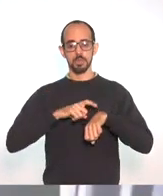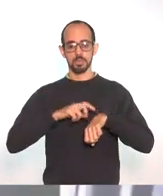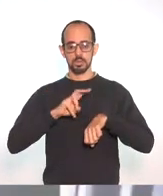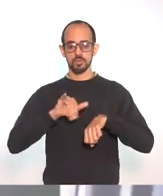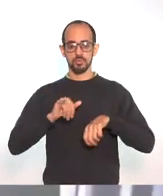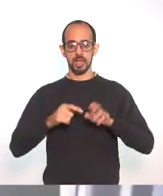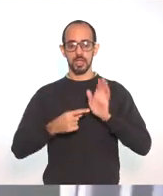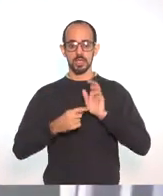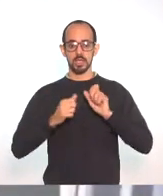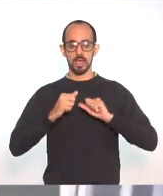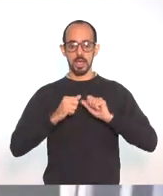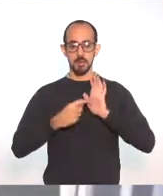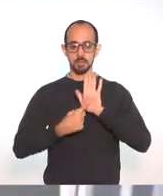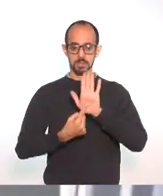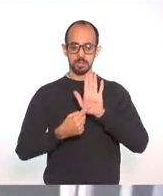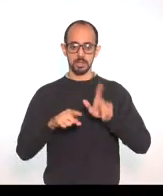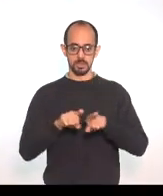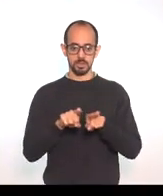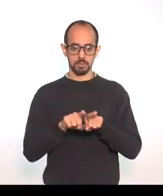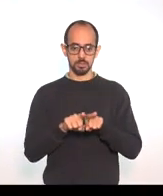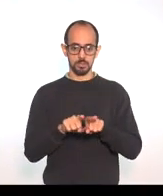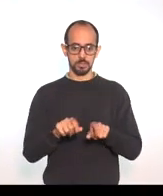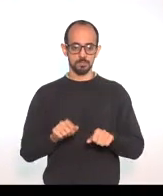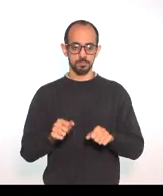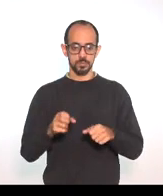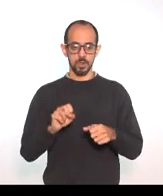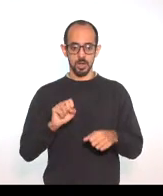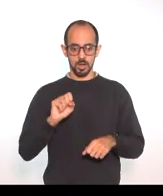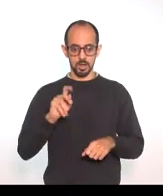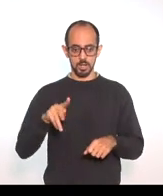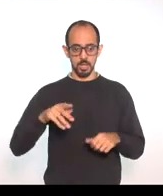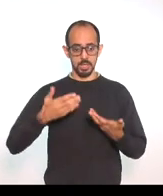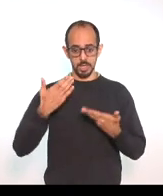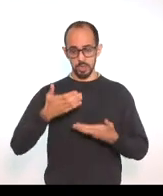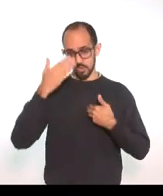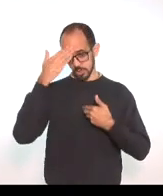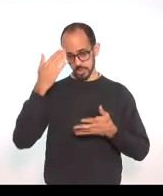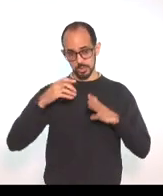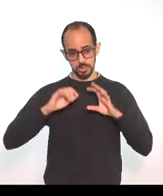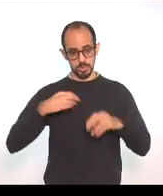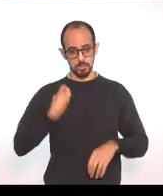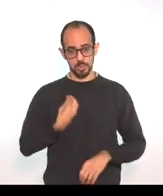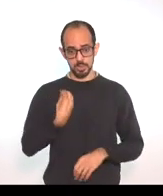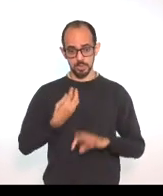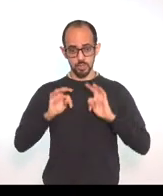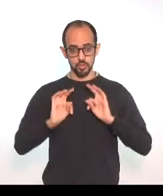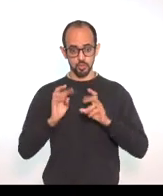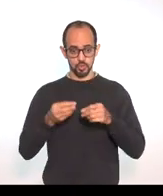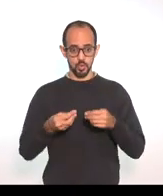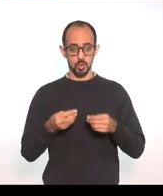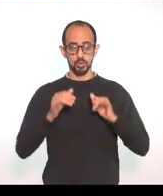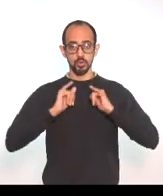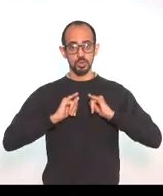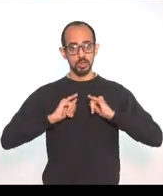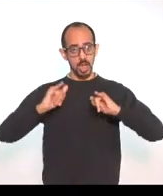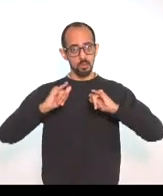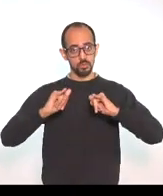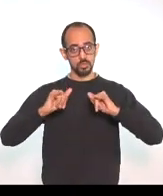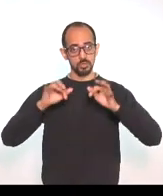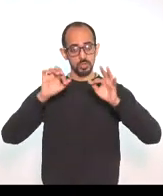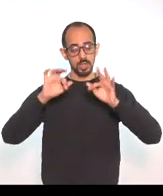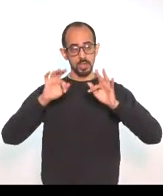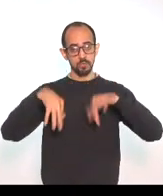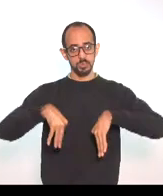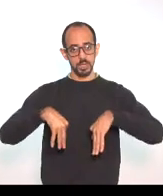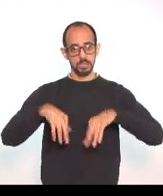condições de apresentar também uma minuta é duplo dois tá bem pessoal quero agradecer muito a presença de todos e todos e declarará encerrada a